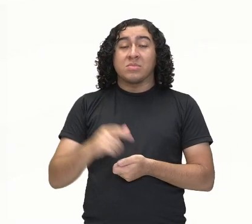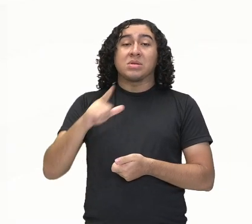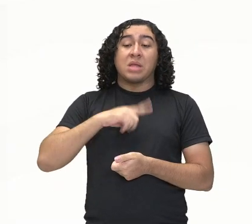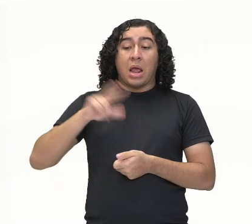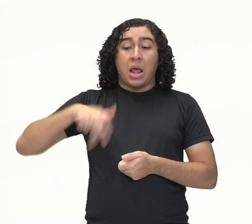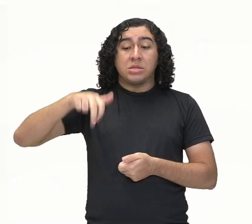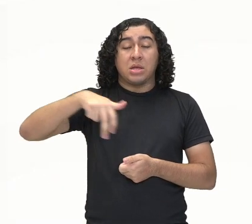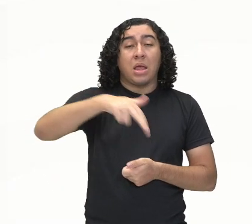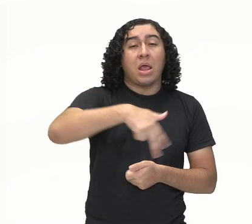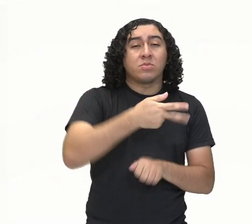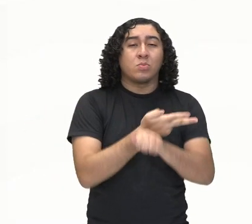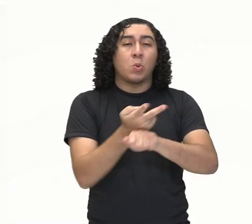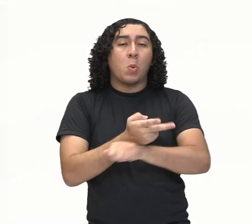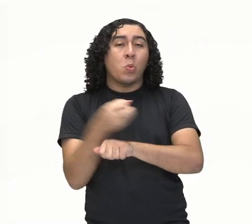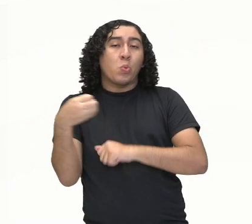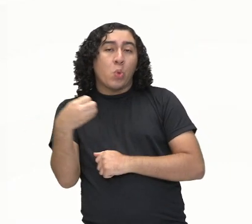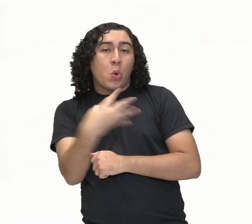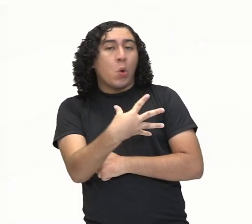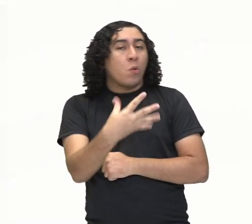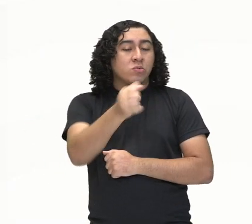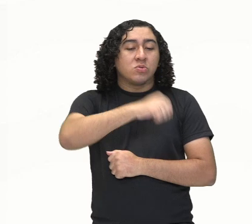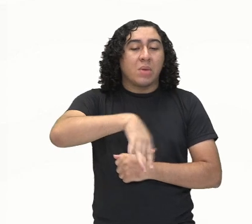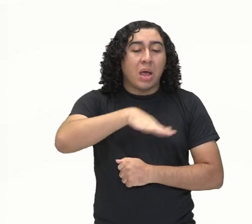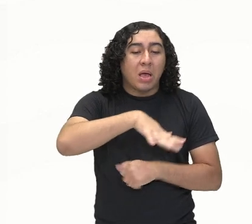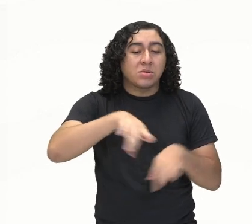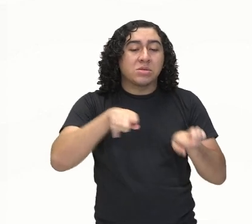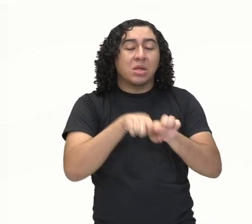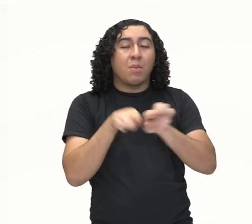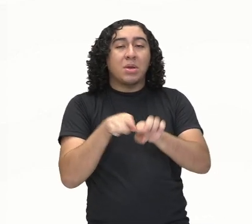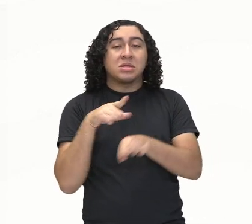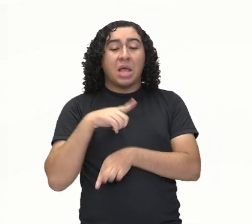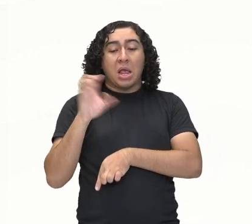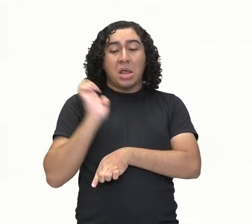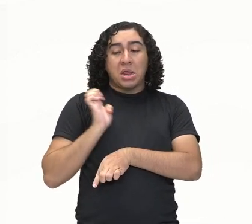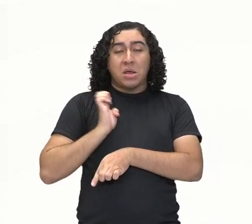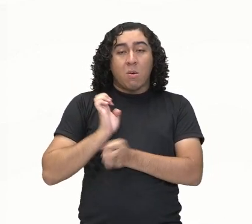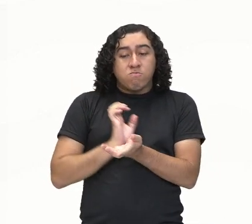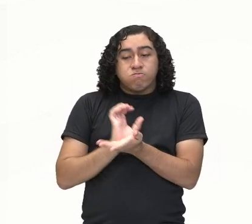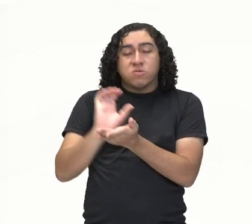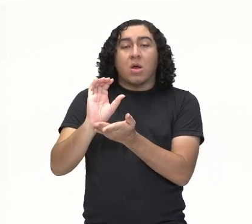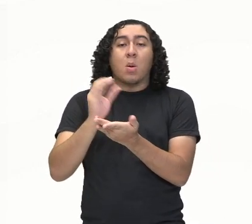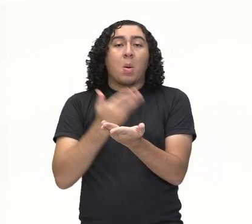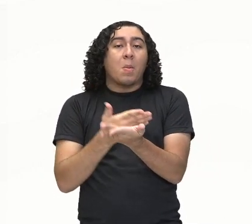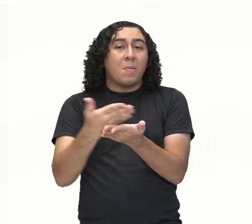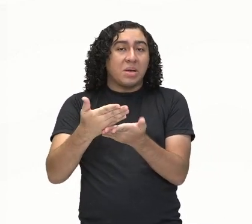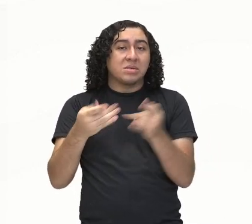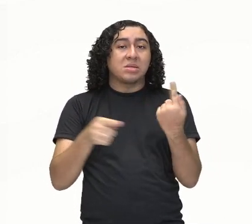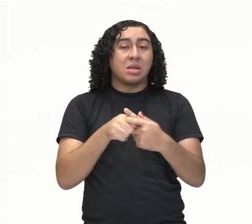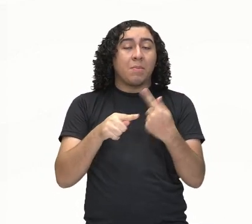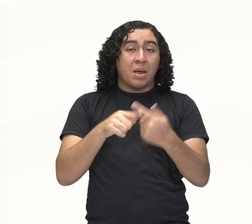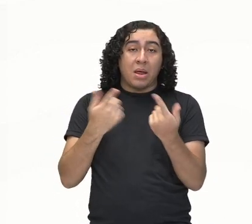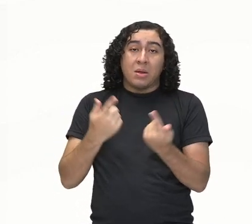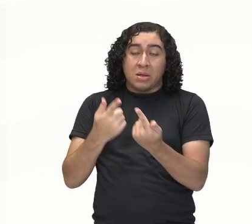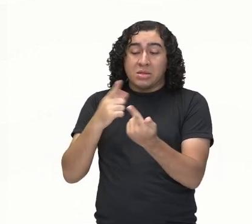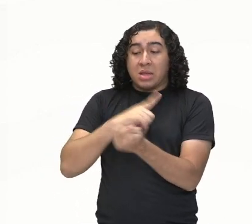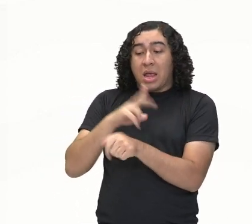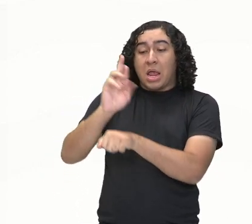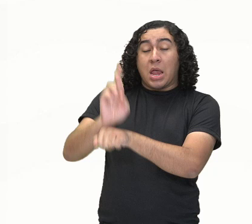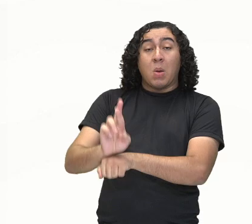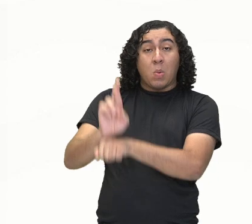busca de novas terras, em busca ali do enriquecimento, né, devido aos recursos que tinham aí